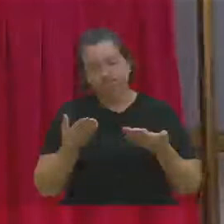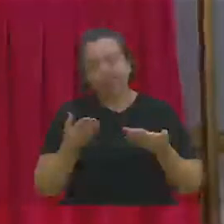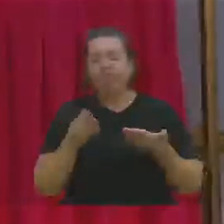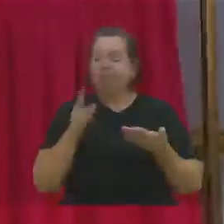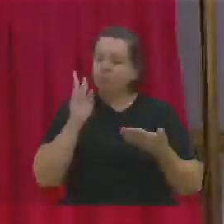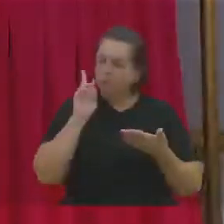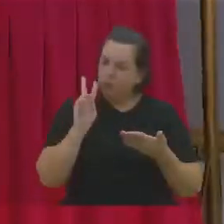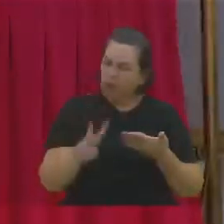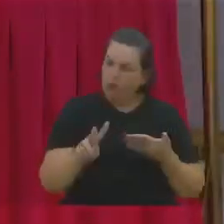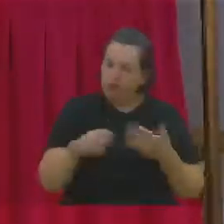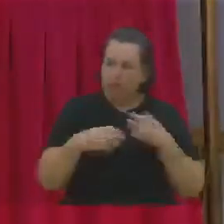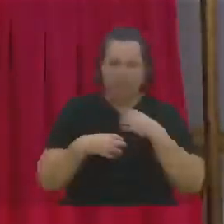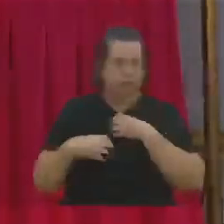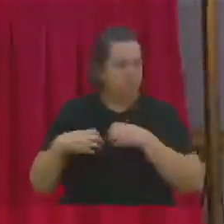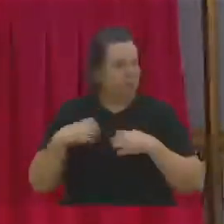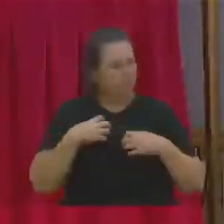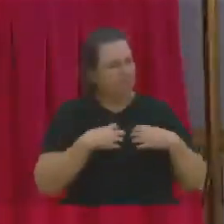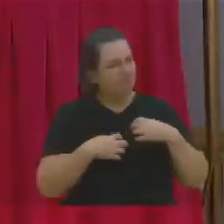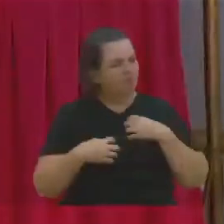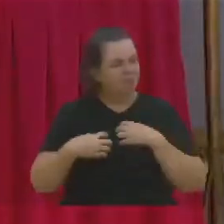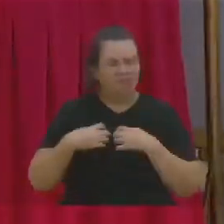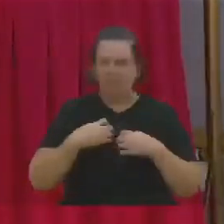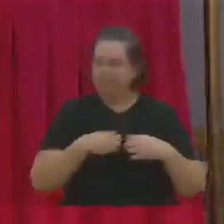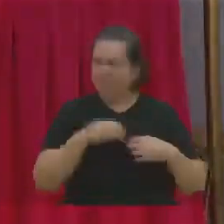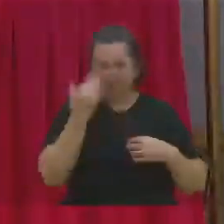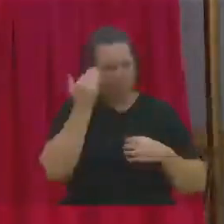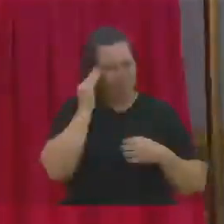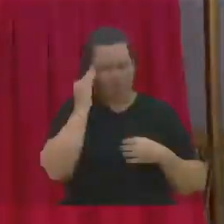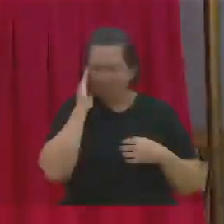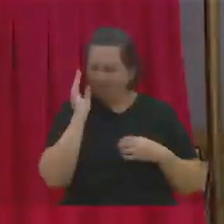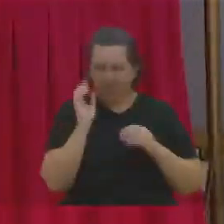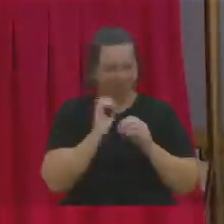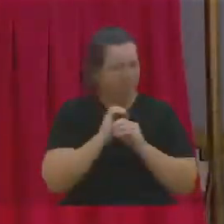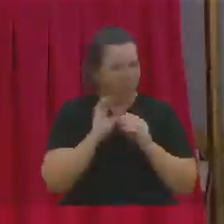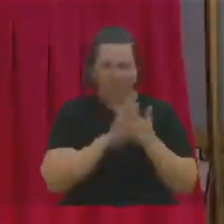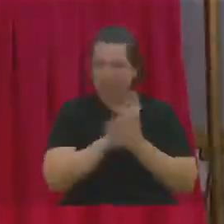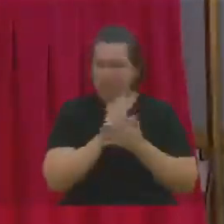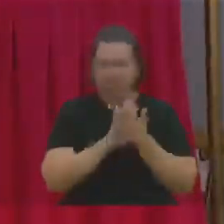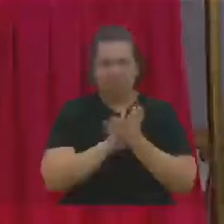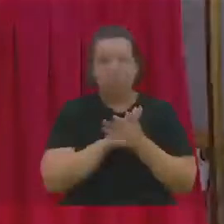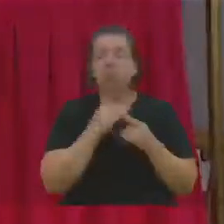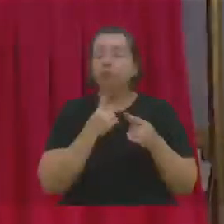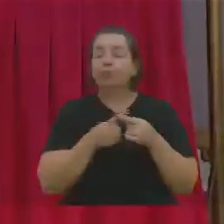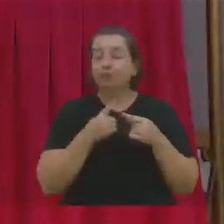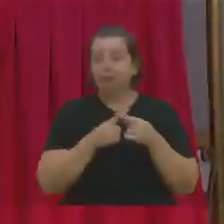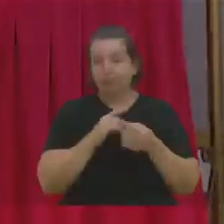ficaram atordoados, não compreenderam. Por quê?